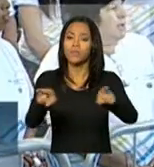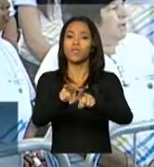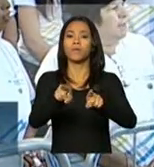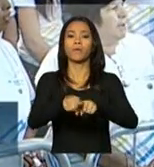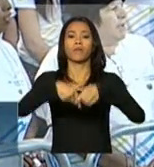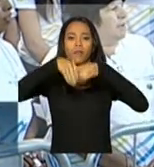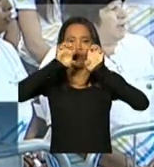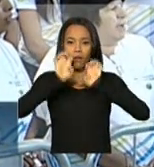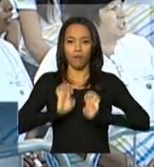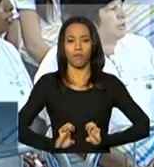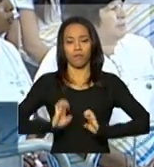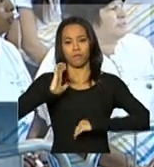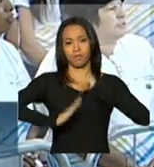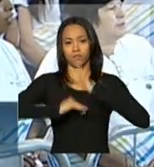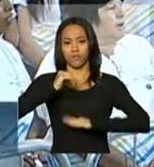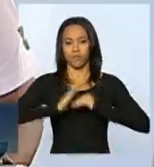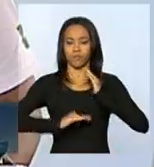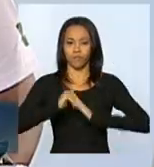profissional.